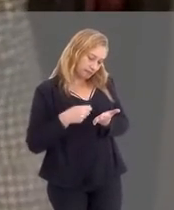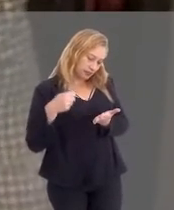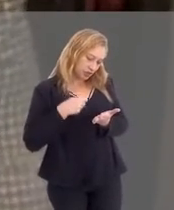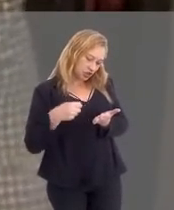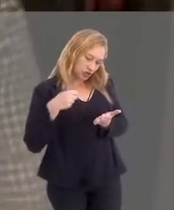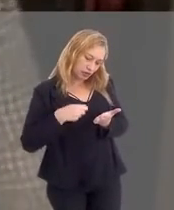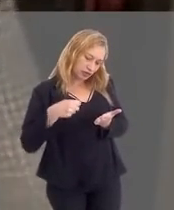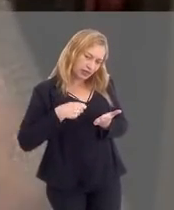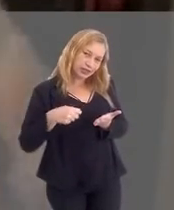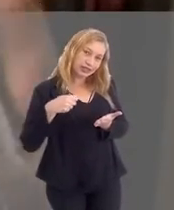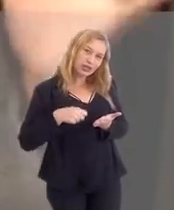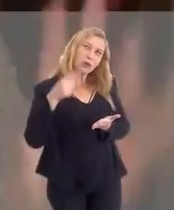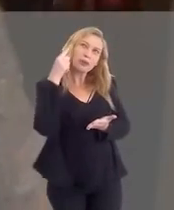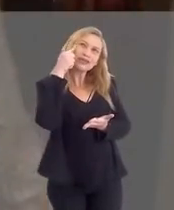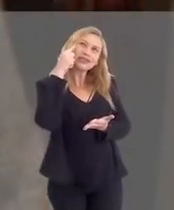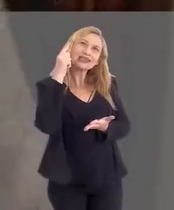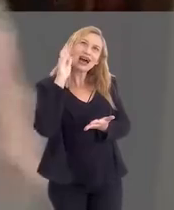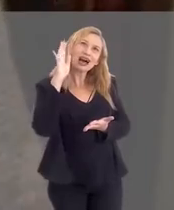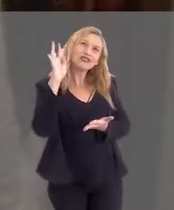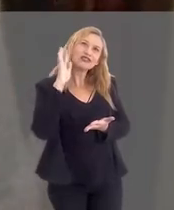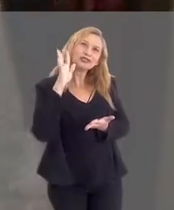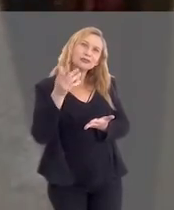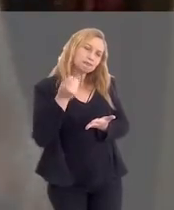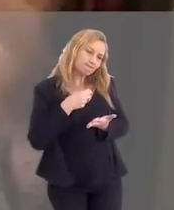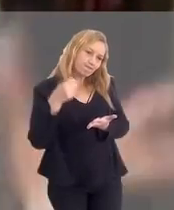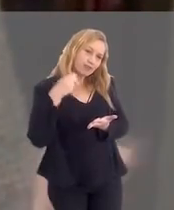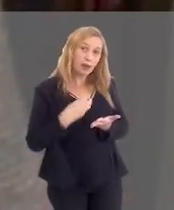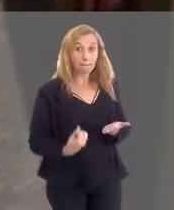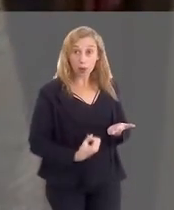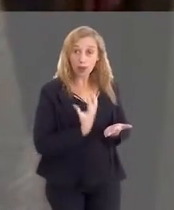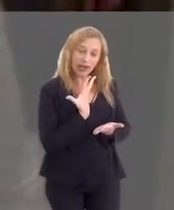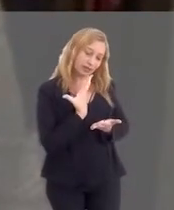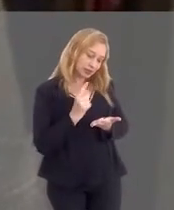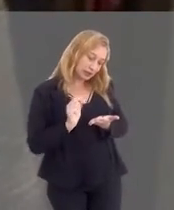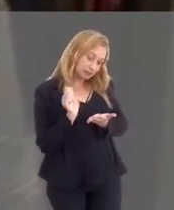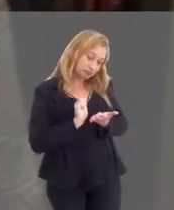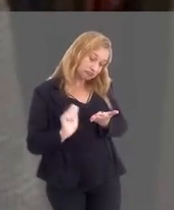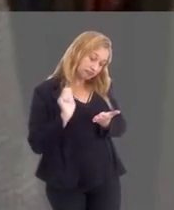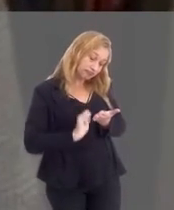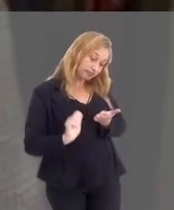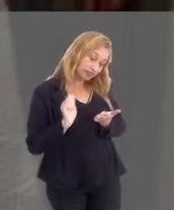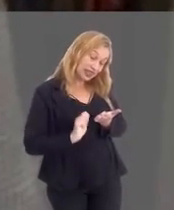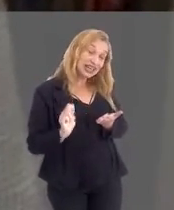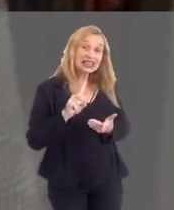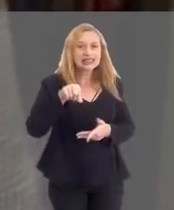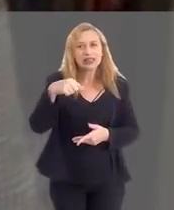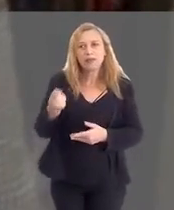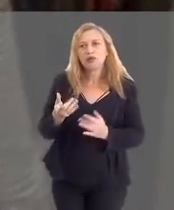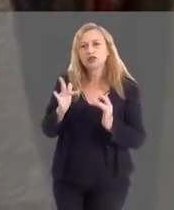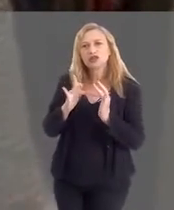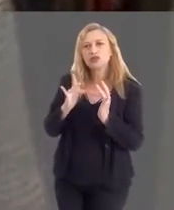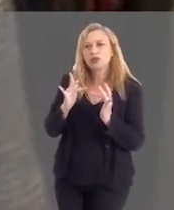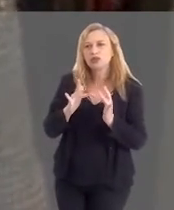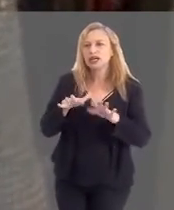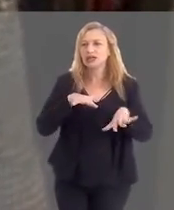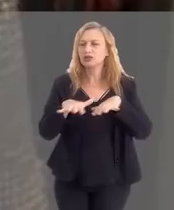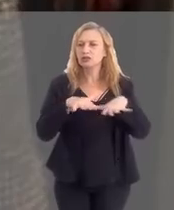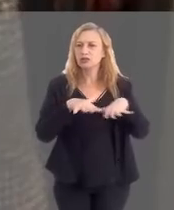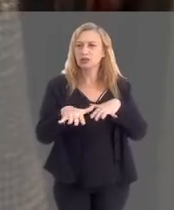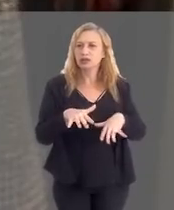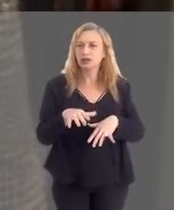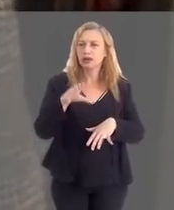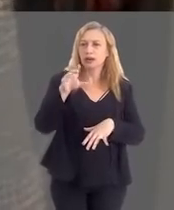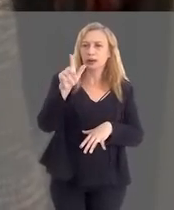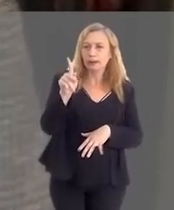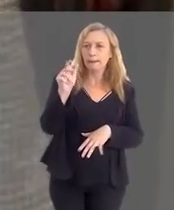caderno e escrever as coisas que eu pensava. No início eram poemas, e depois, quando eu tive contato com o